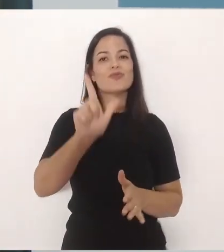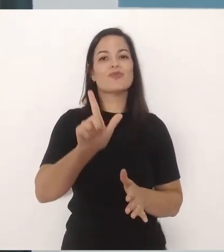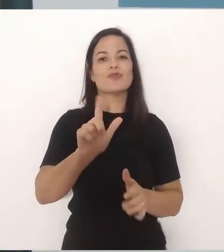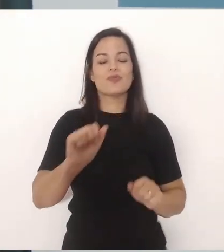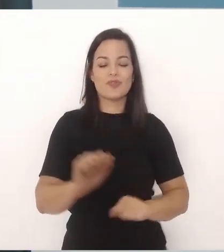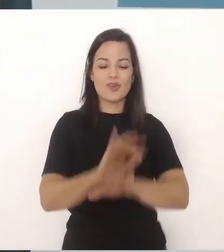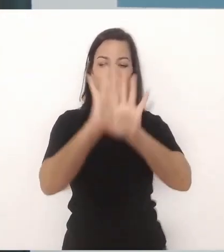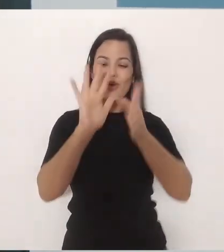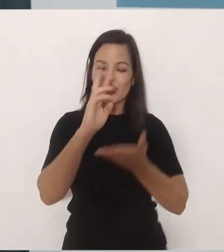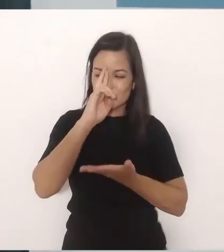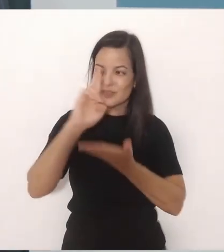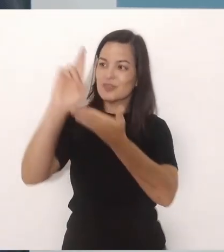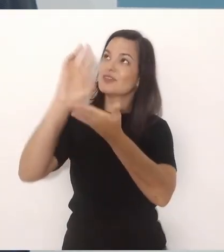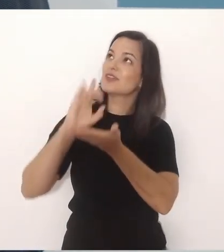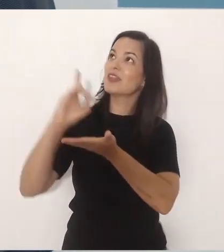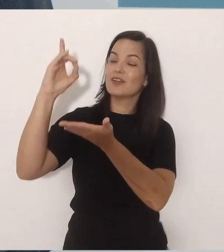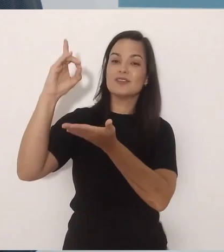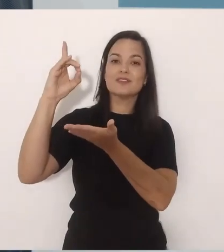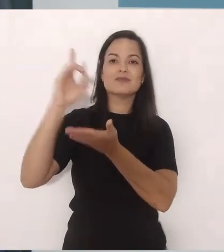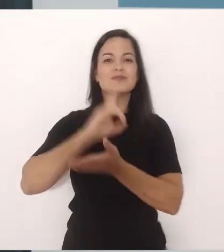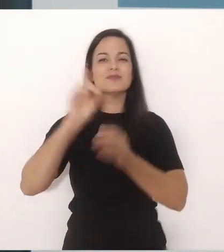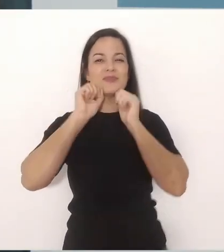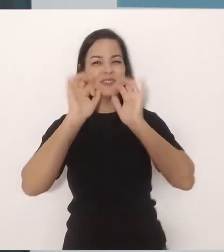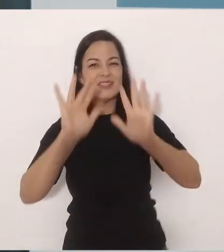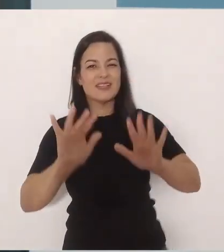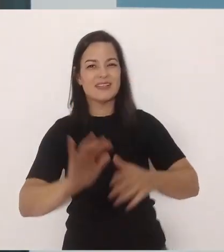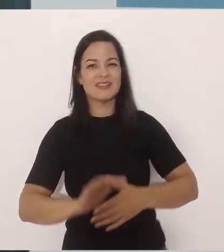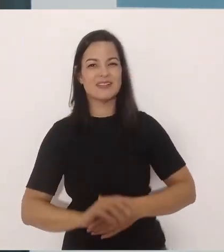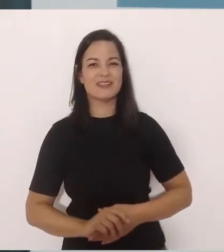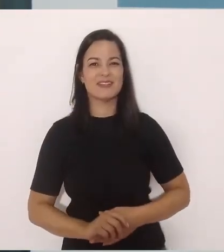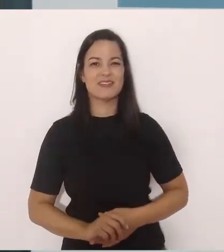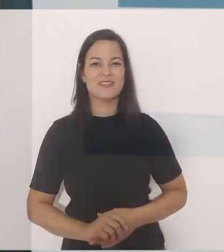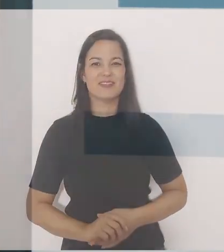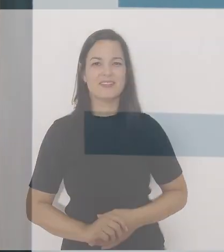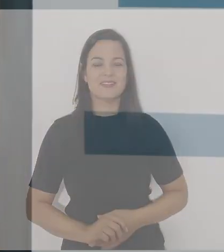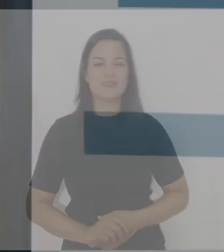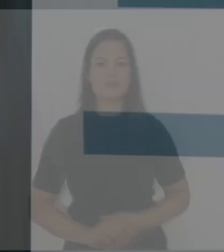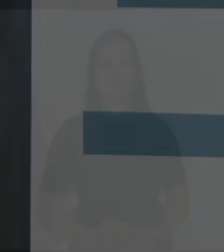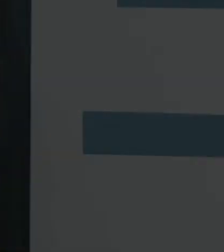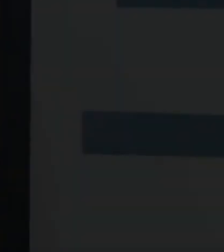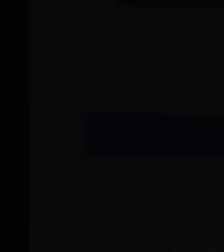em unidade e isso trará glória para o Senhor nosso Deus. Que Deus te abençoe.